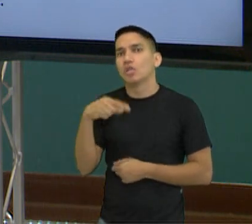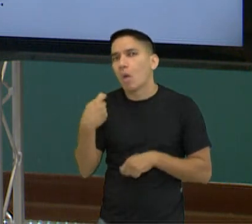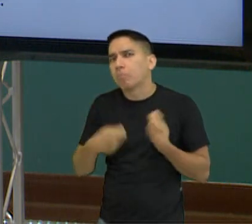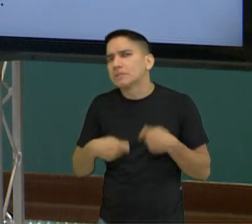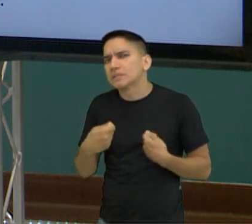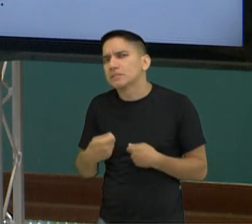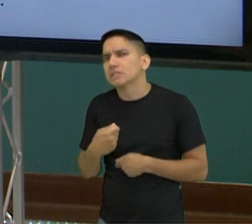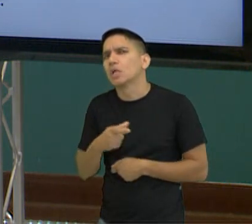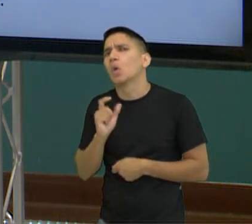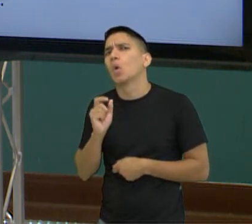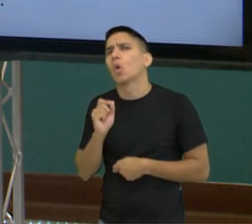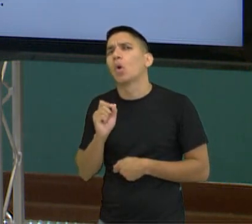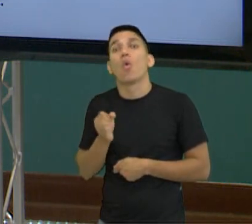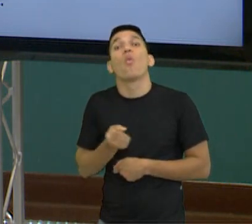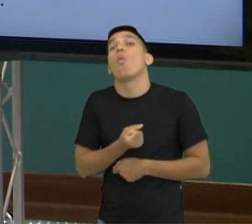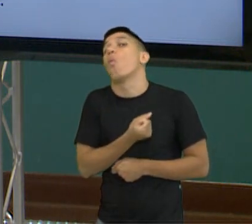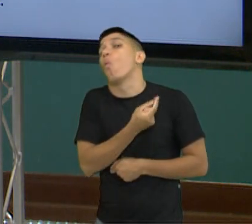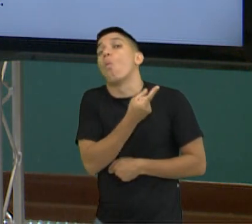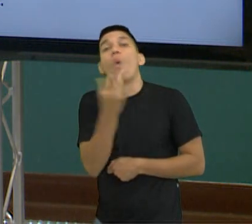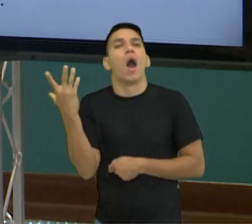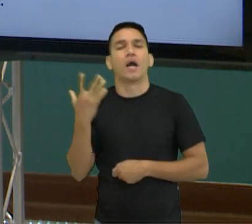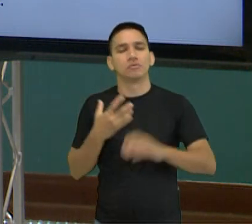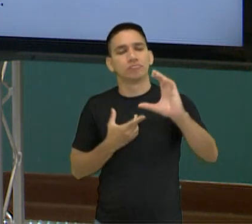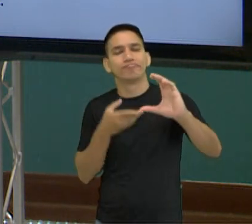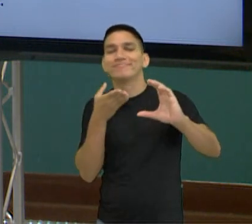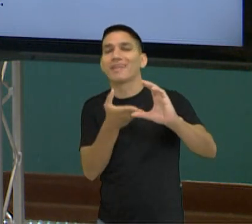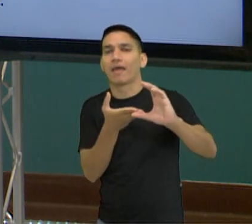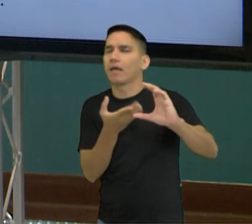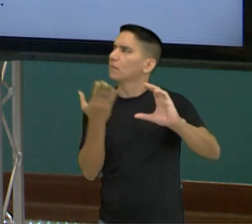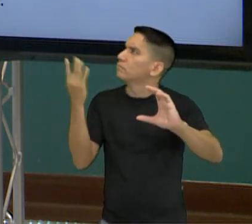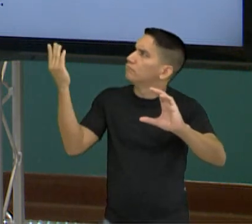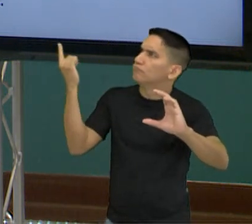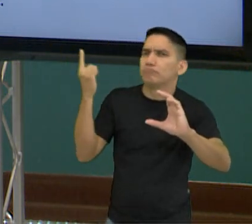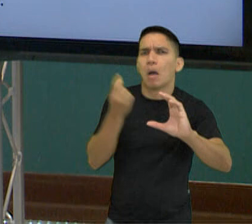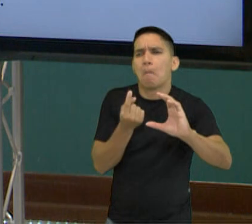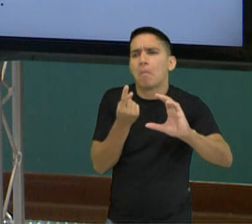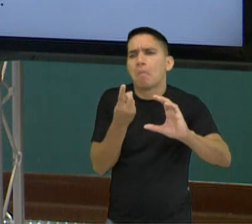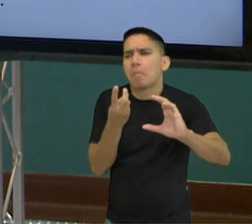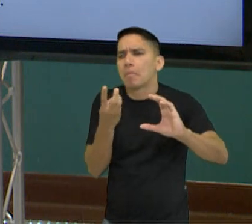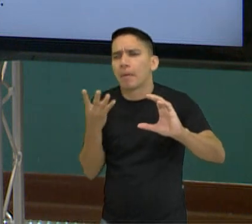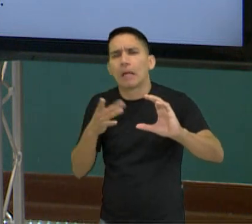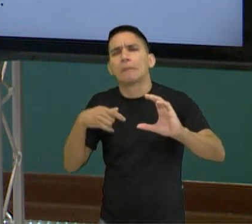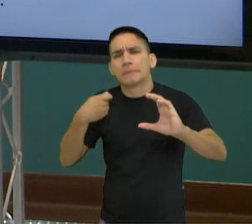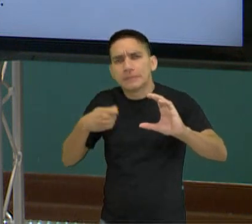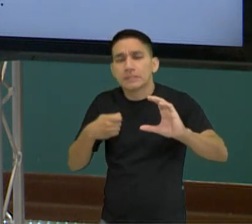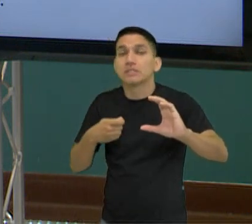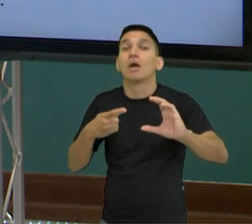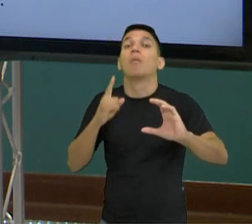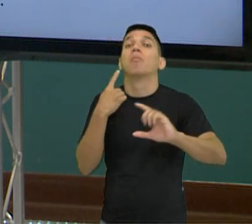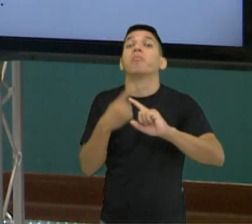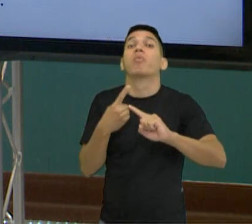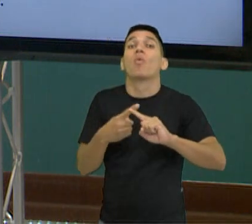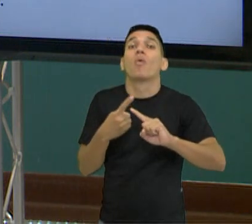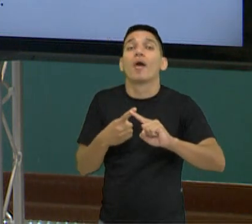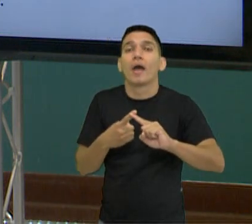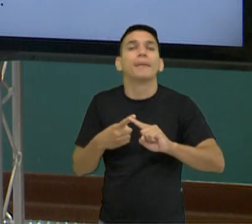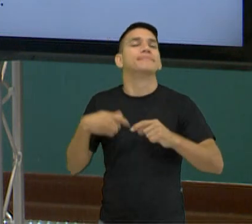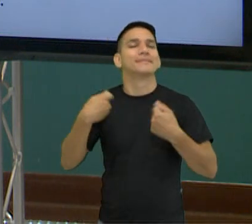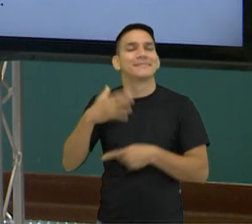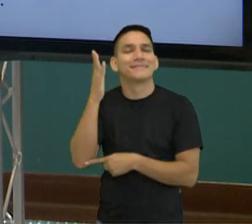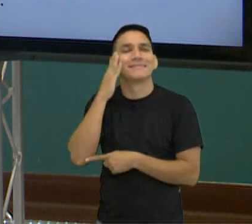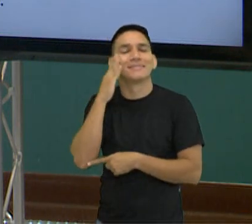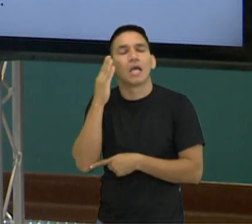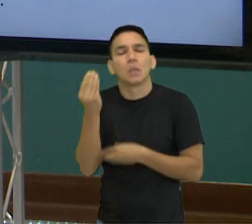precisamos numerar esta cadeia carbônica, numerar os carbonos. Por quê? Porque nós